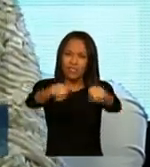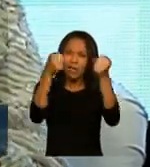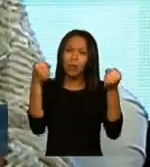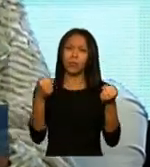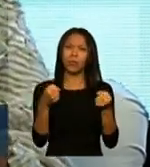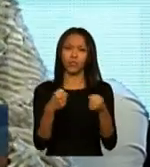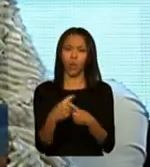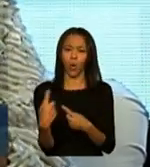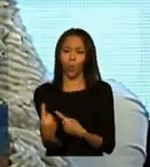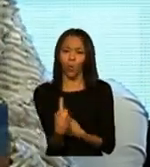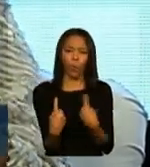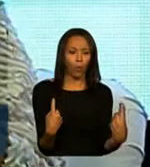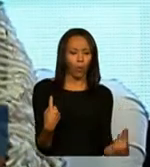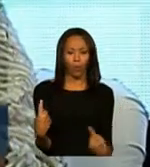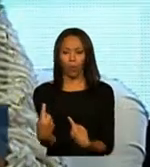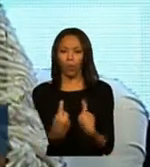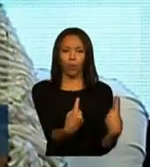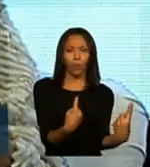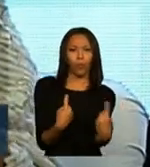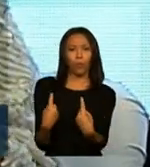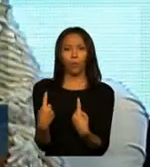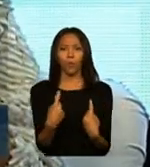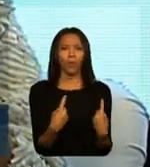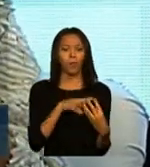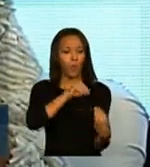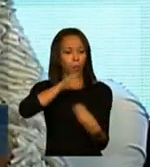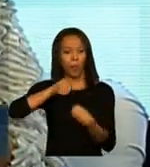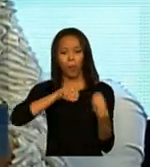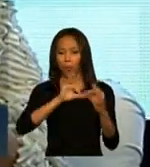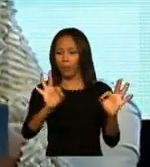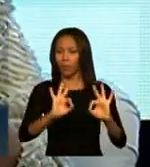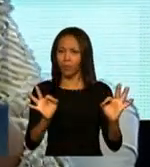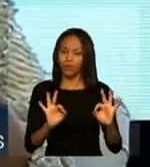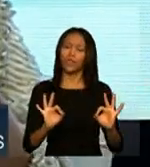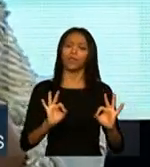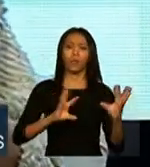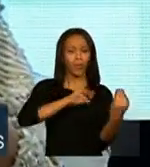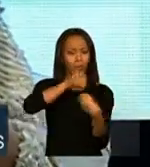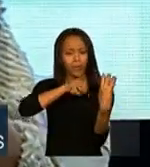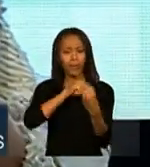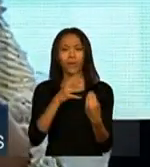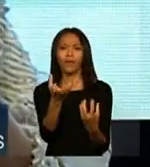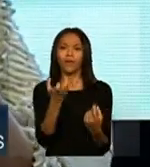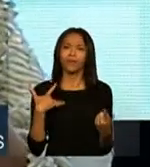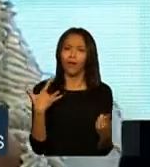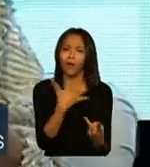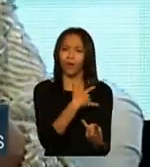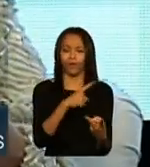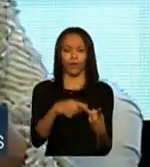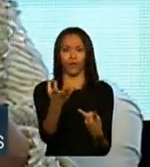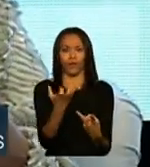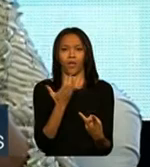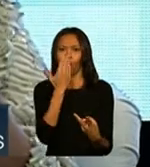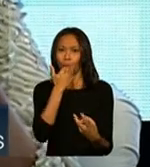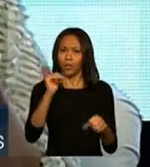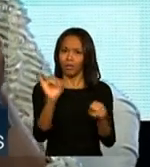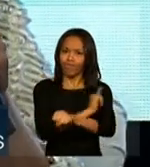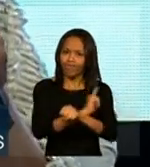e que constrói uma agenda que não discute só fortalecer a agricultura familiar, que quer saúde, que quer alimento